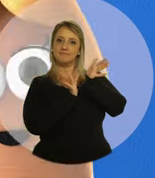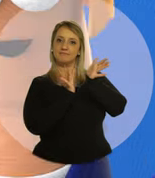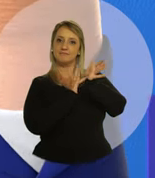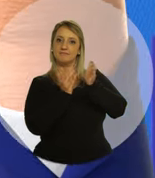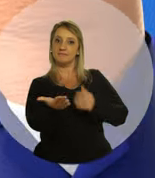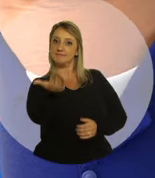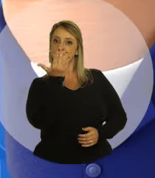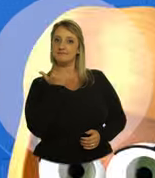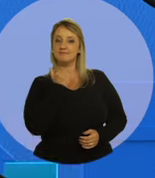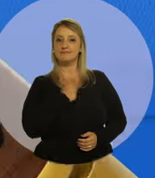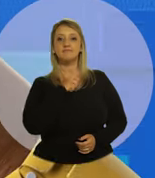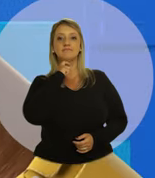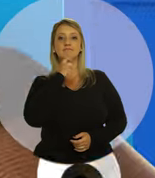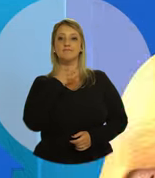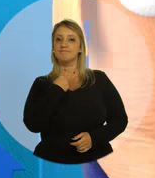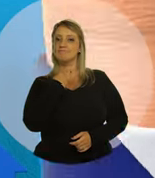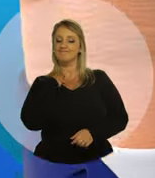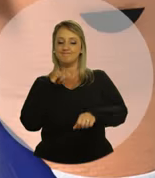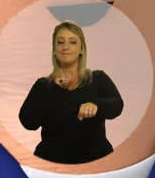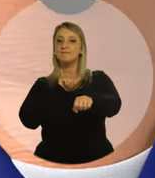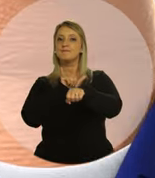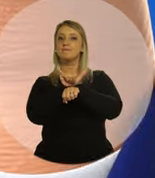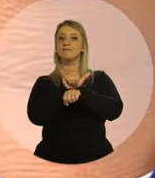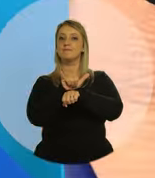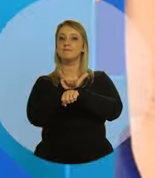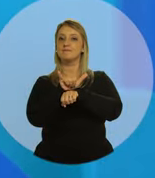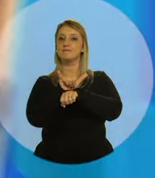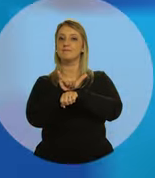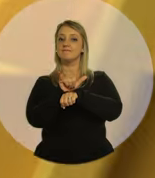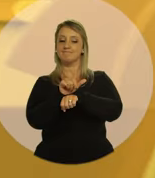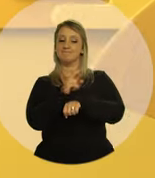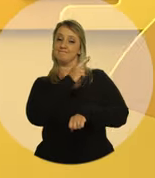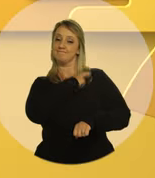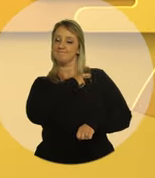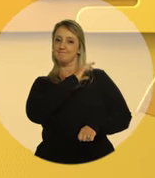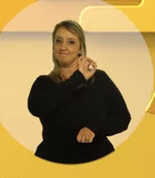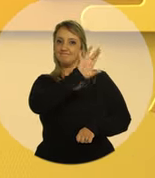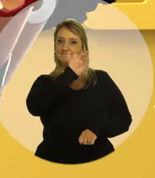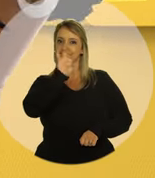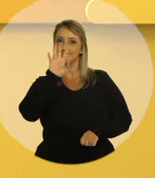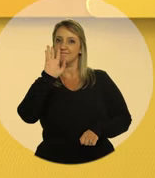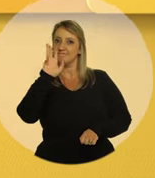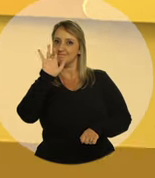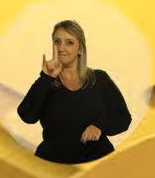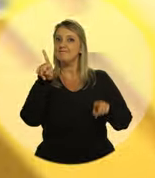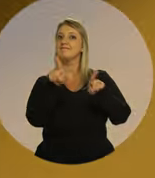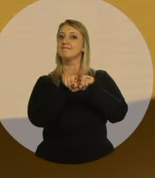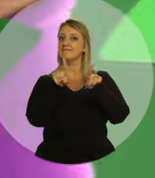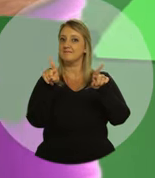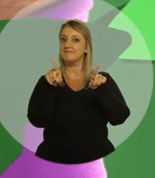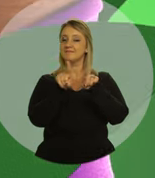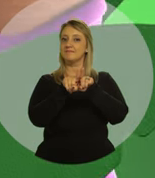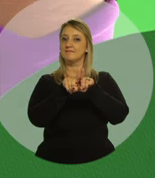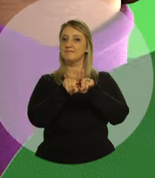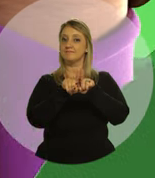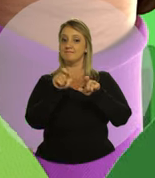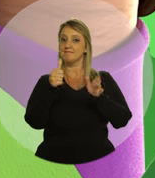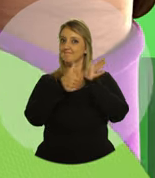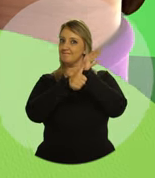Pra biometria vem, não pode faltar ninguém. A cidadania está na ponta do seu dedo também.